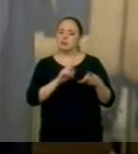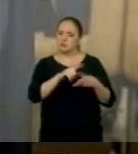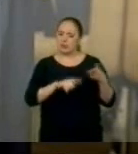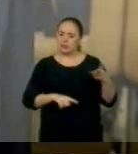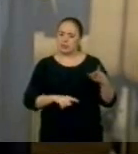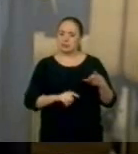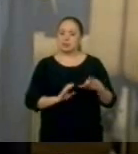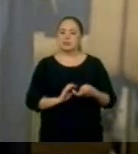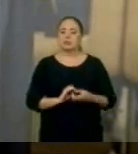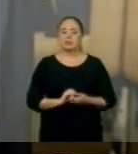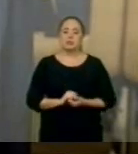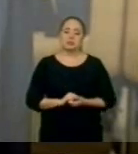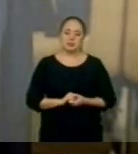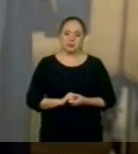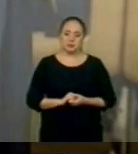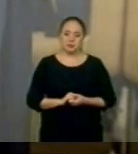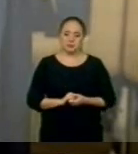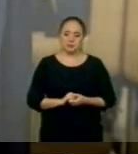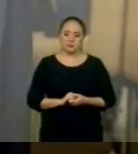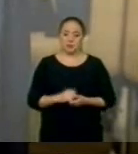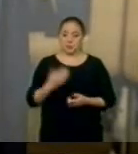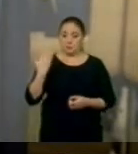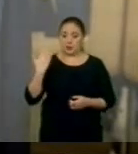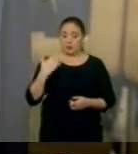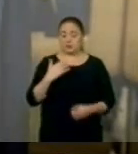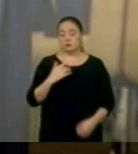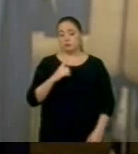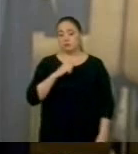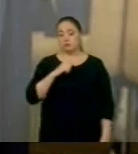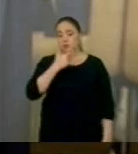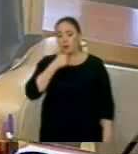Quando o Procurador-Geral da República de então,